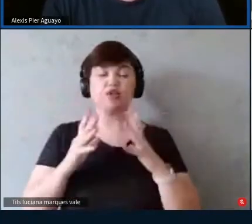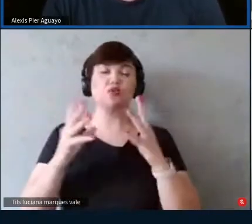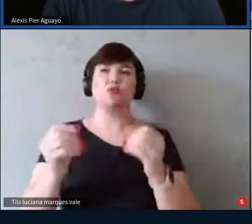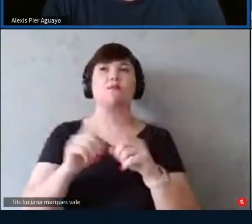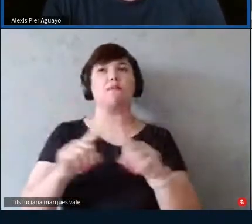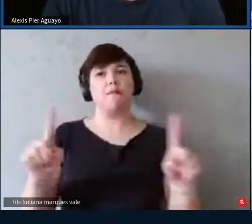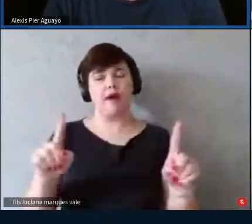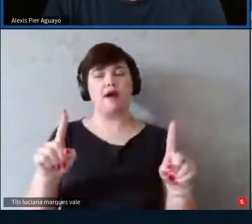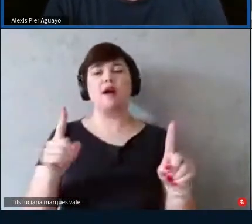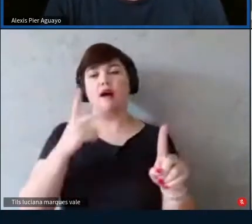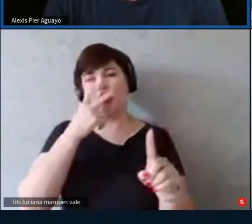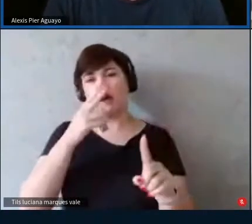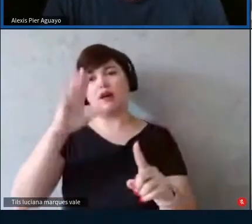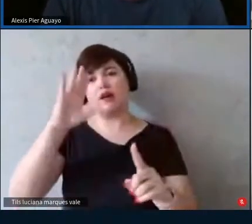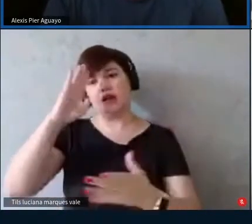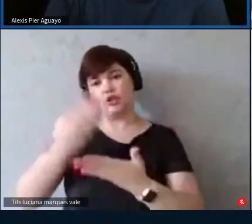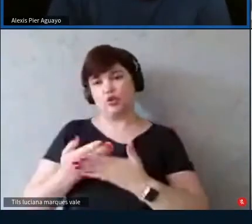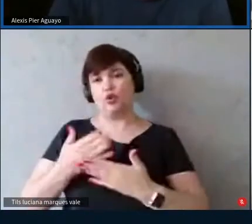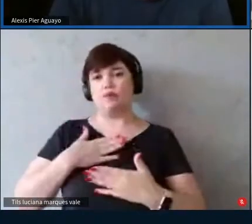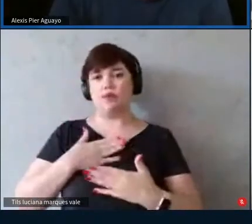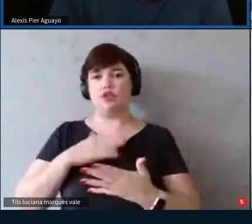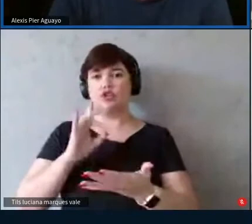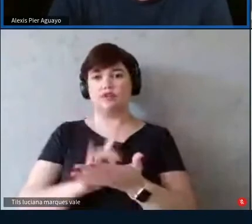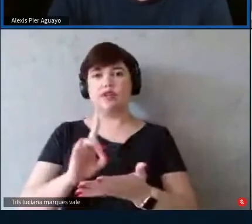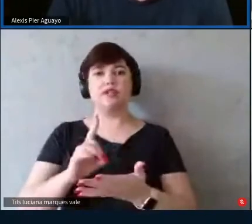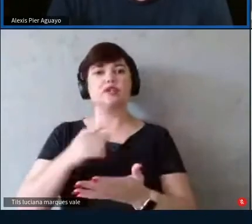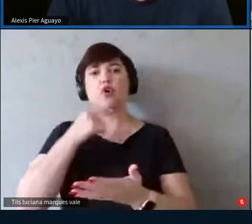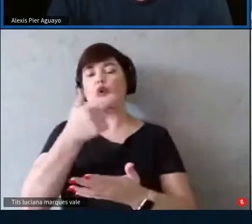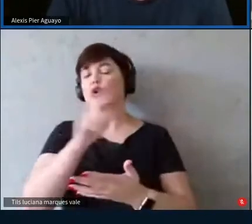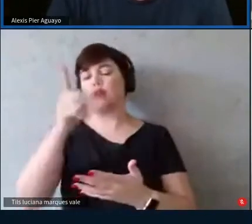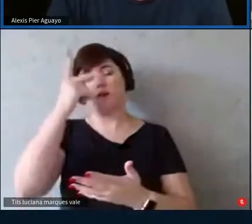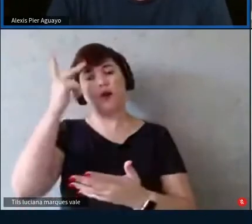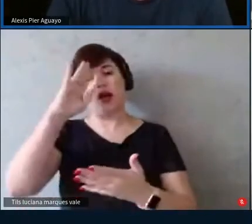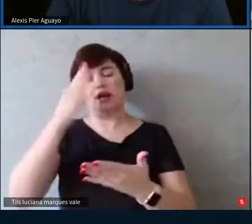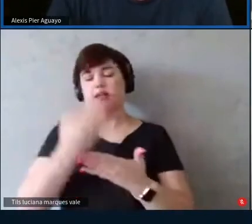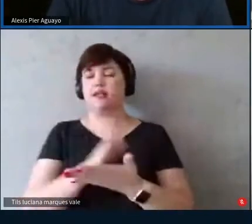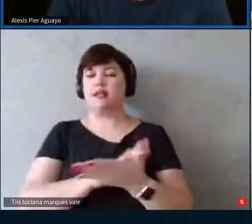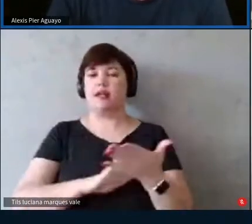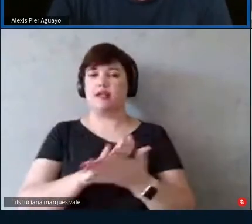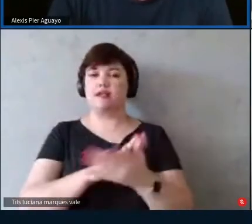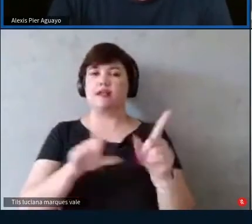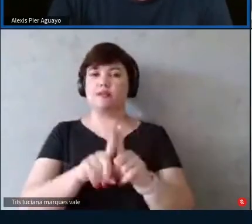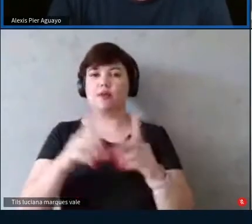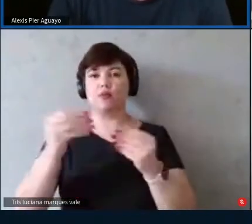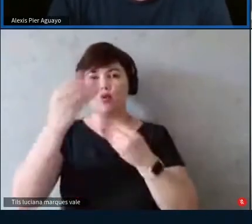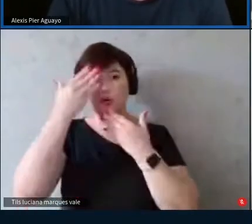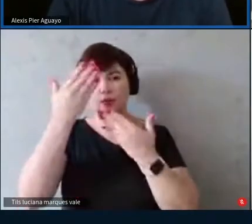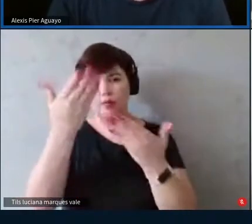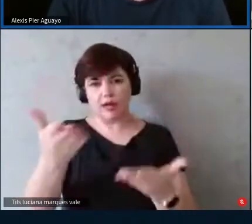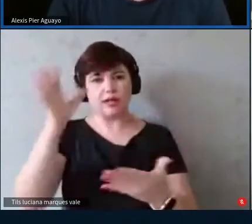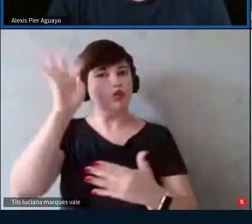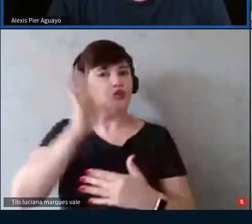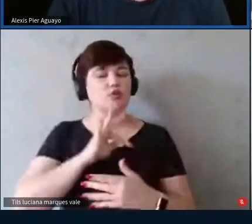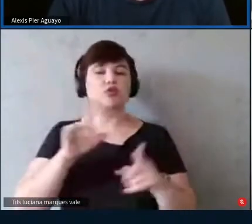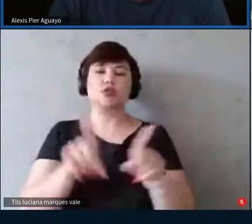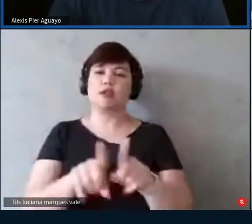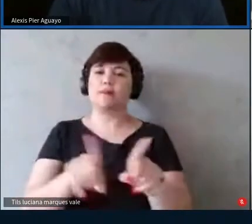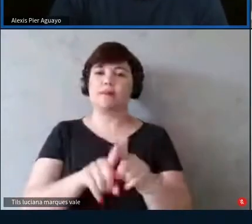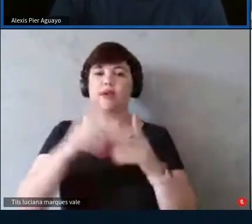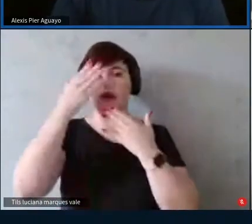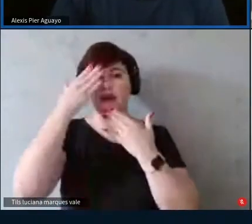mas ela acreditou em mim quando eu não estava acreditando em mim. E eu só tenho a agradecer a todos por isso. Eu queria